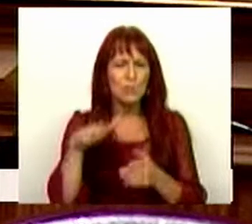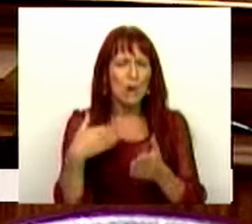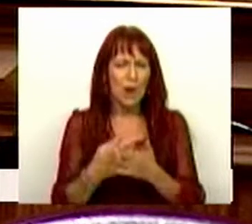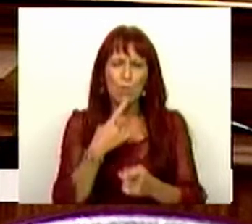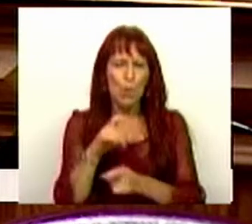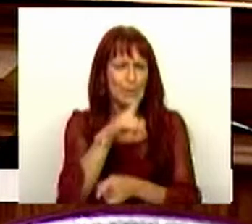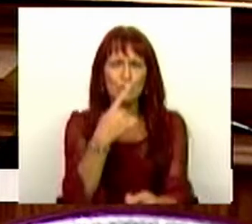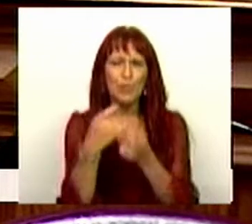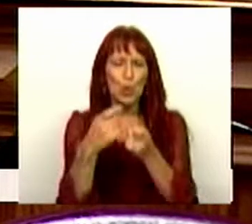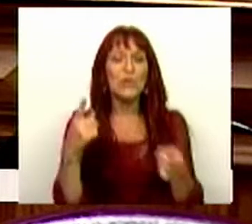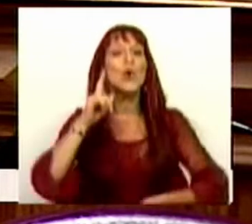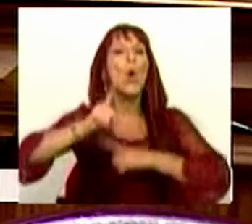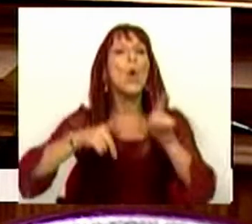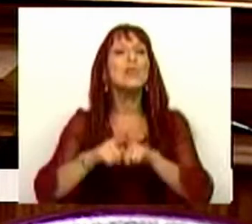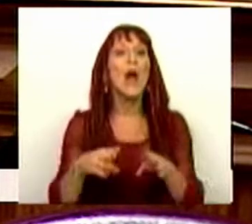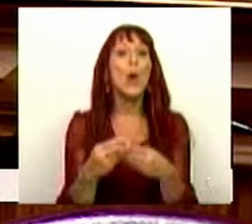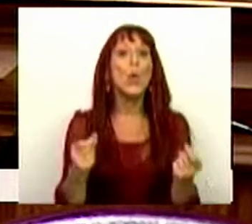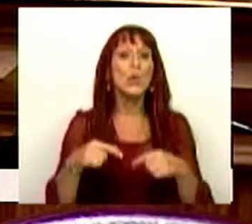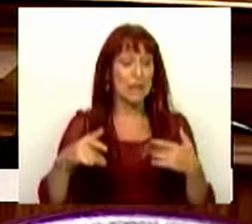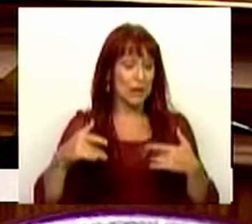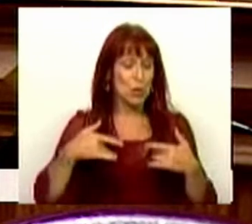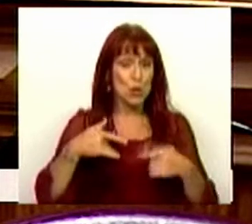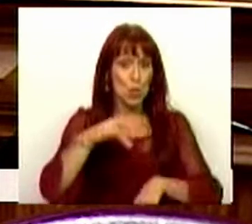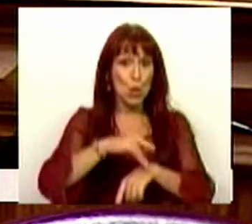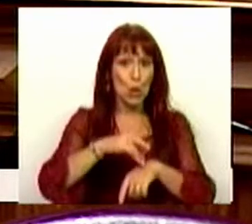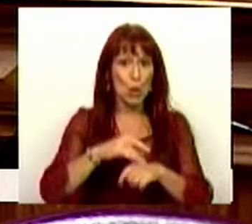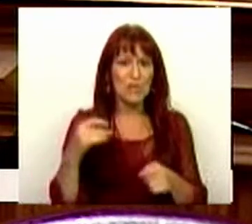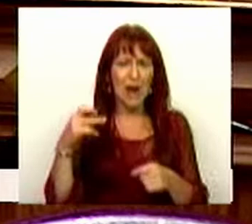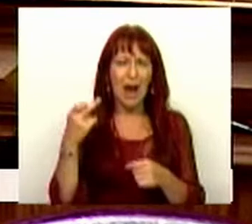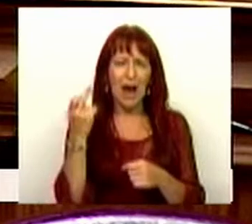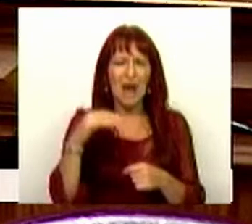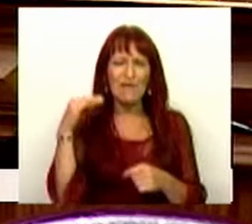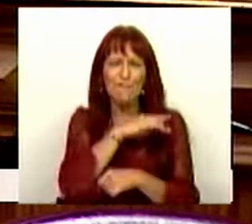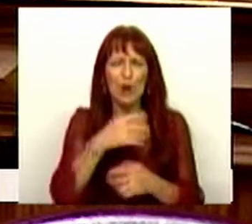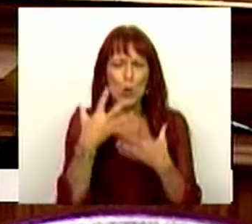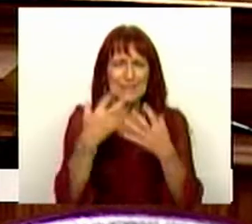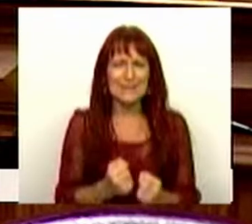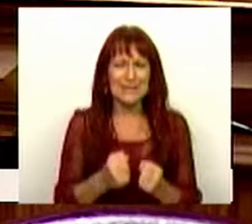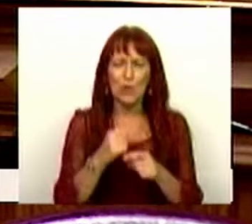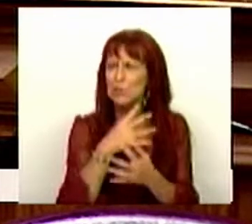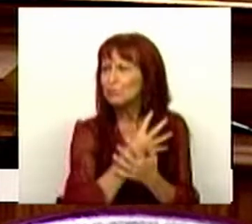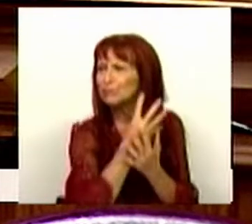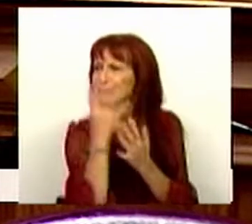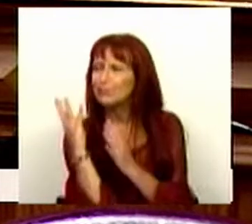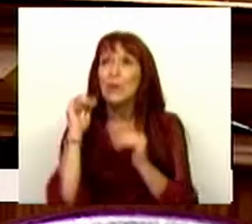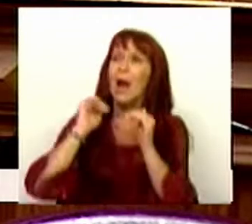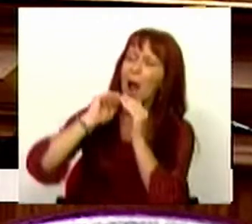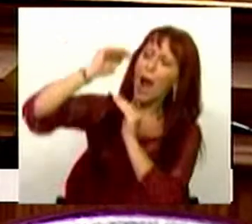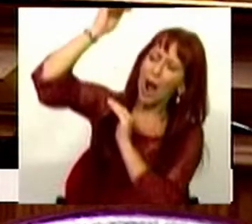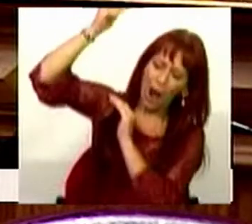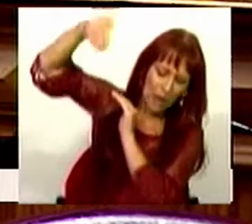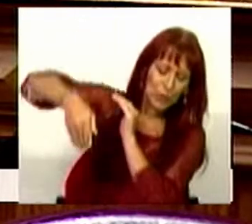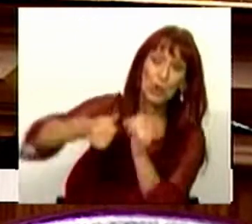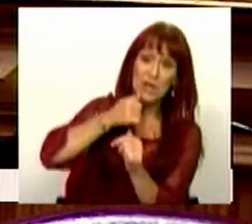muitas questões, entre as quais a cura da tuberculose. O ar frio e seco da Guarda, uma frondosa mata e a altitude determinaram